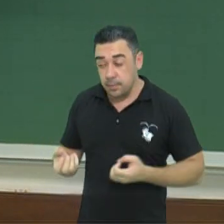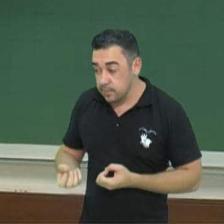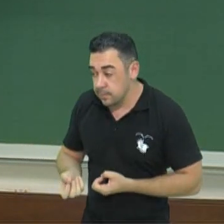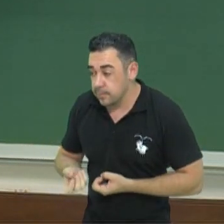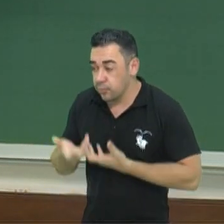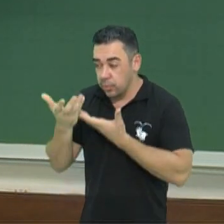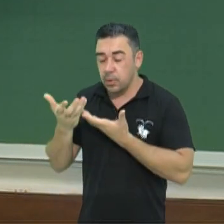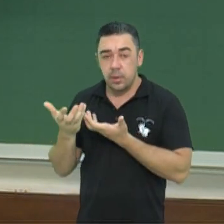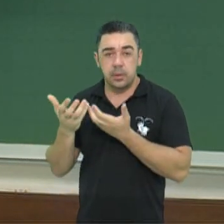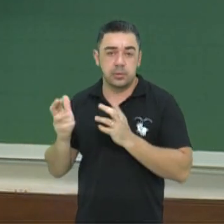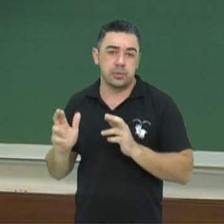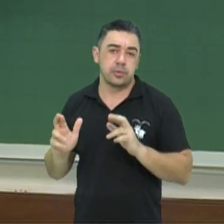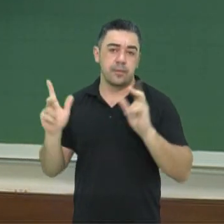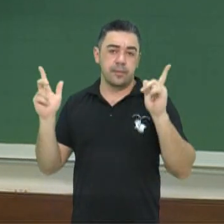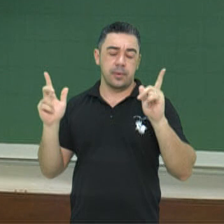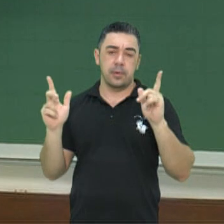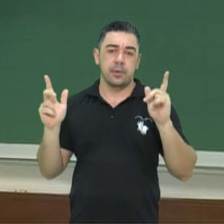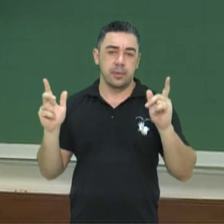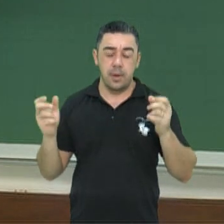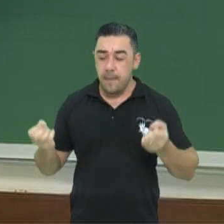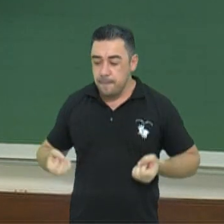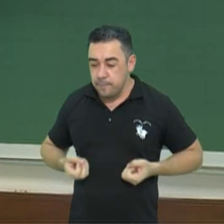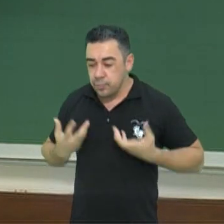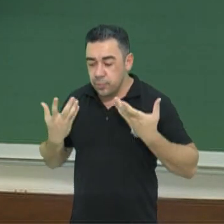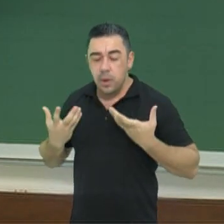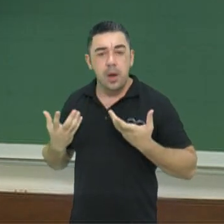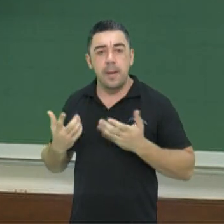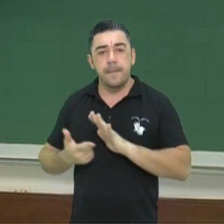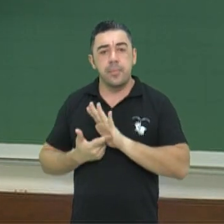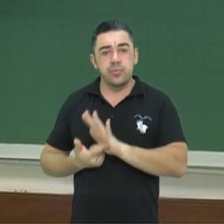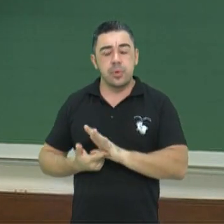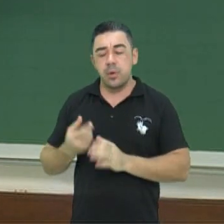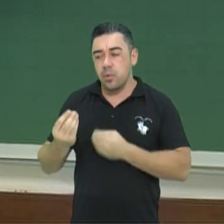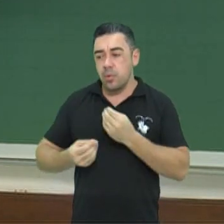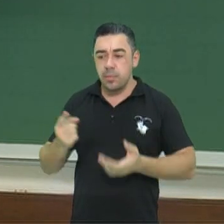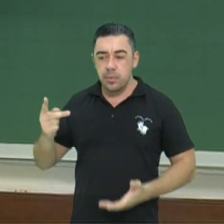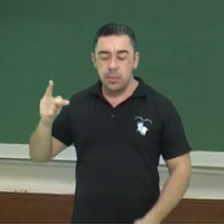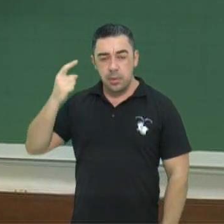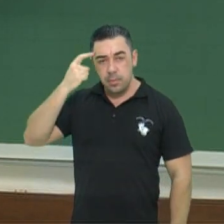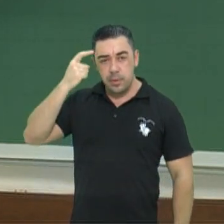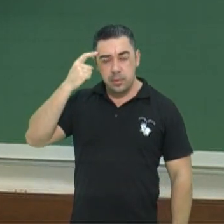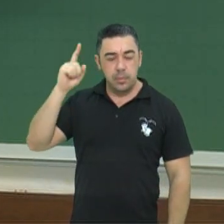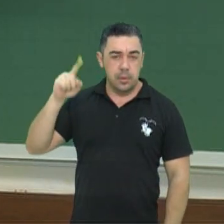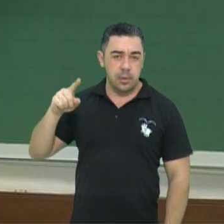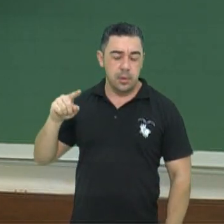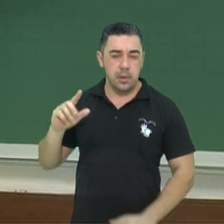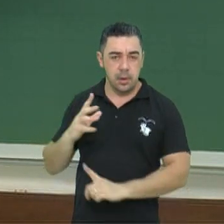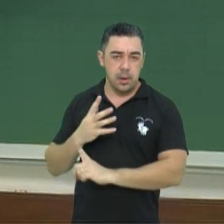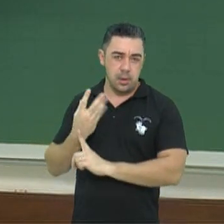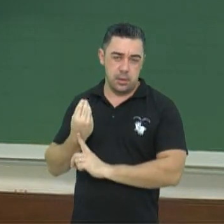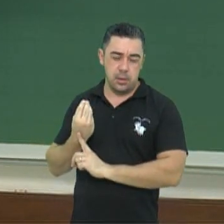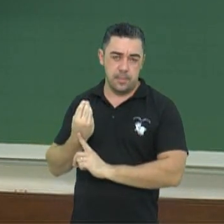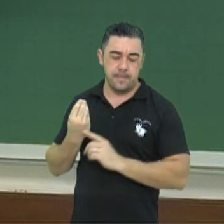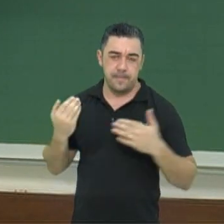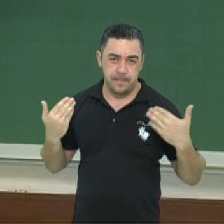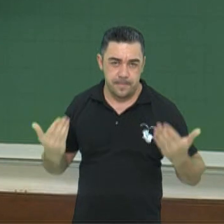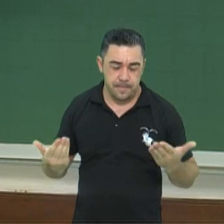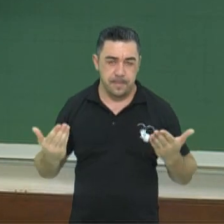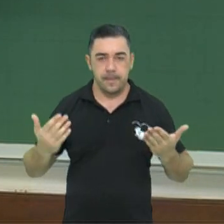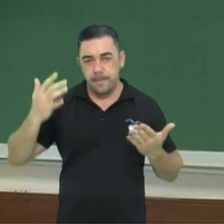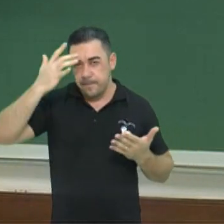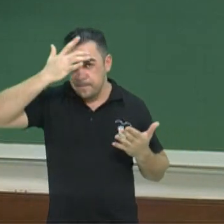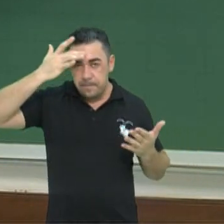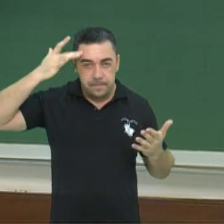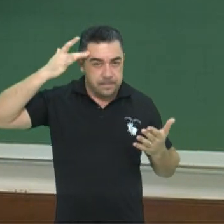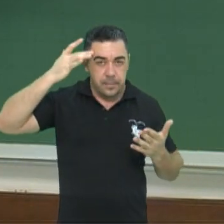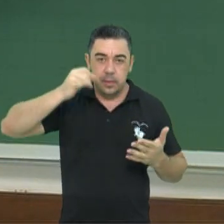pessoas diferentes, né? Ele quer também mostrar como que é o pensamento dele através da arte. Isso faz com que pessoas, se ele